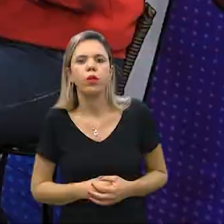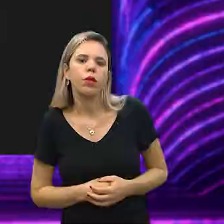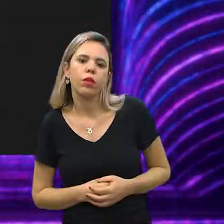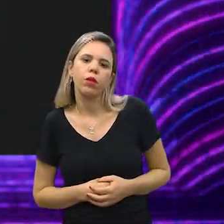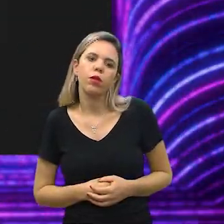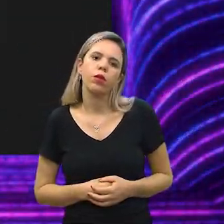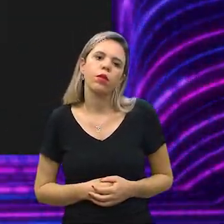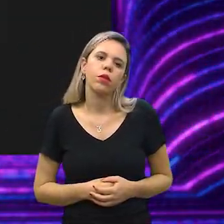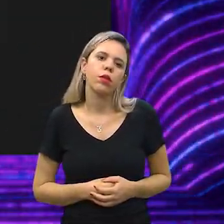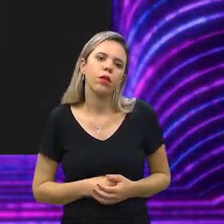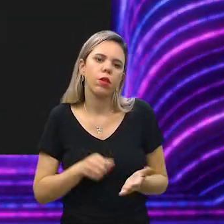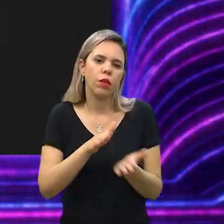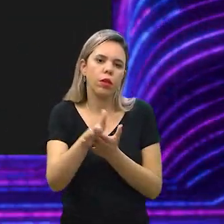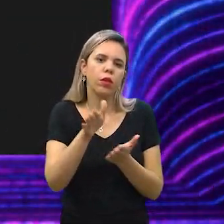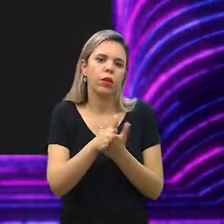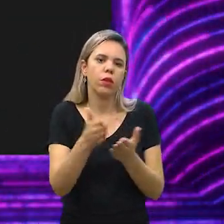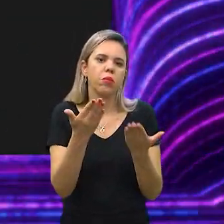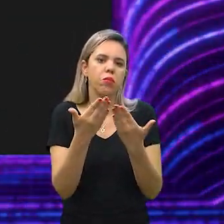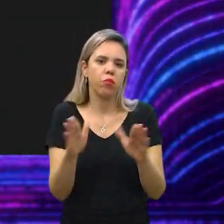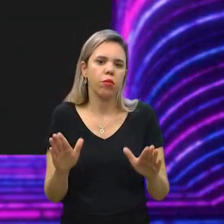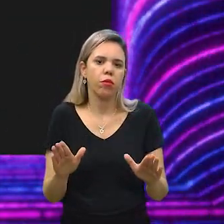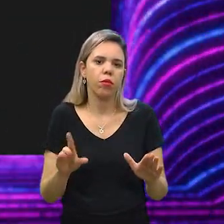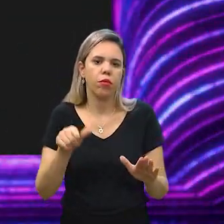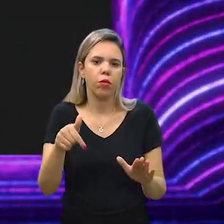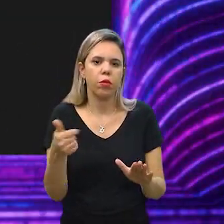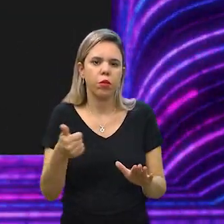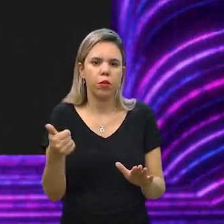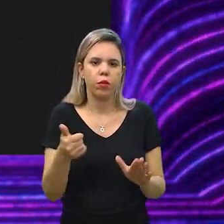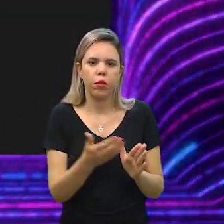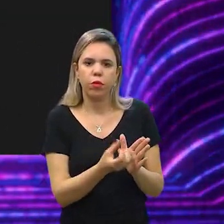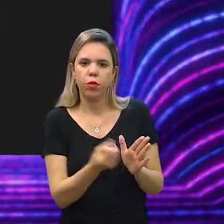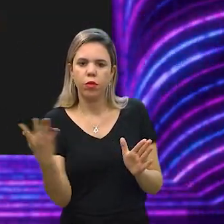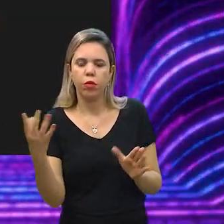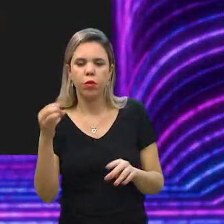engano. E eu publiquei ele, a primeira